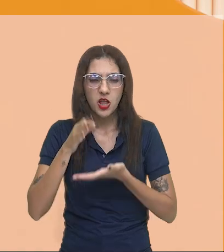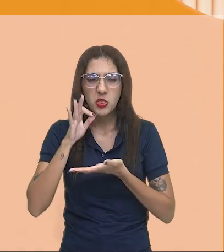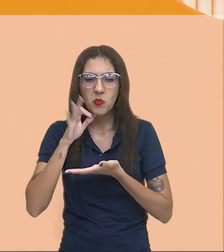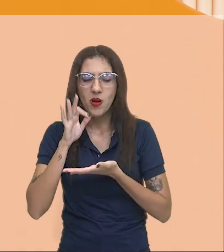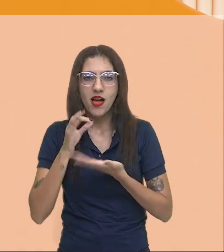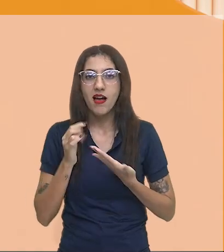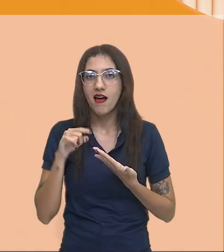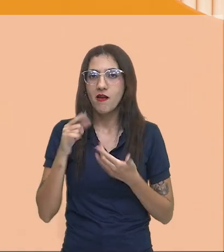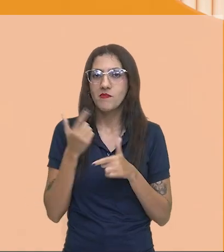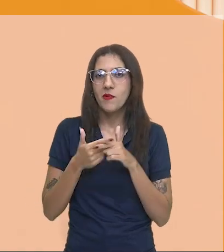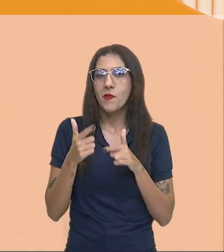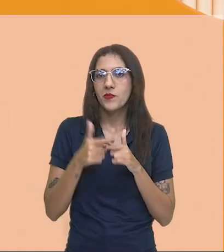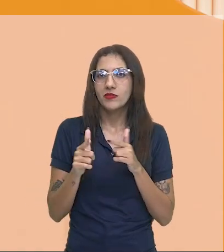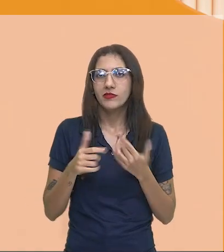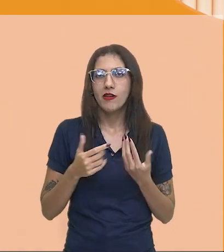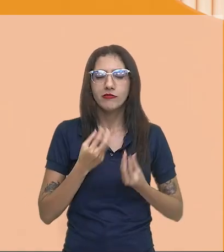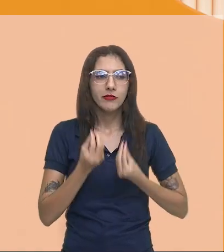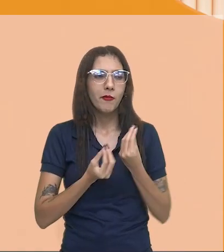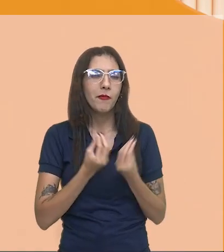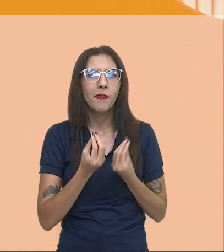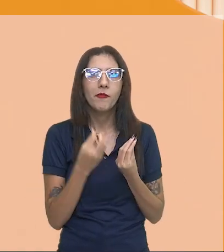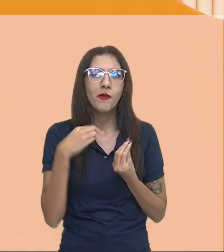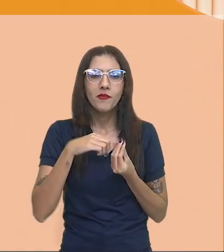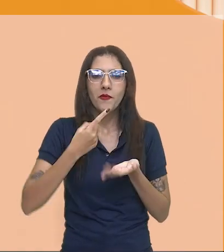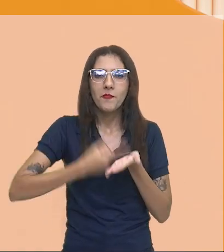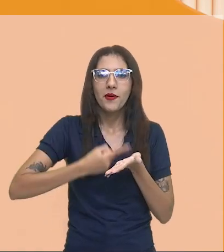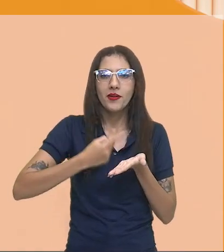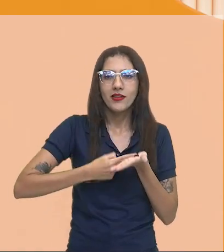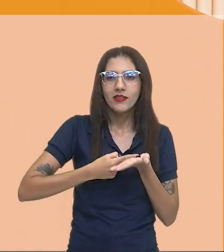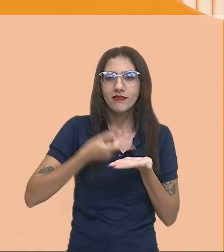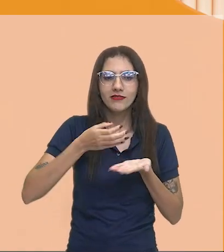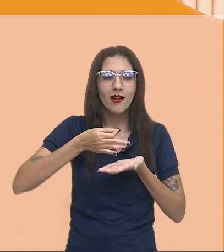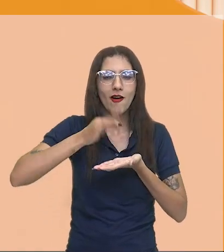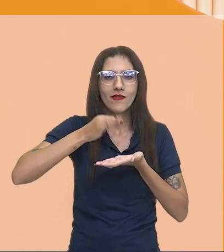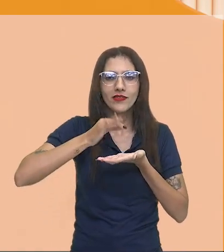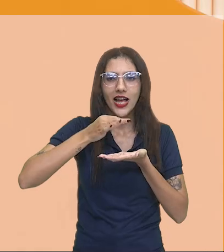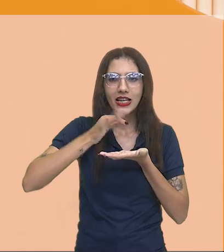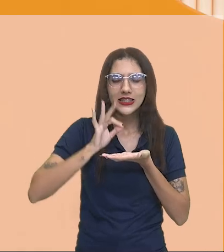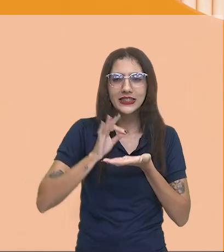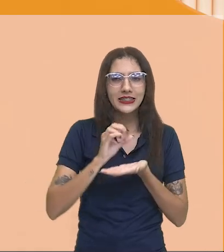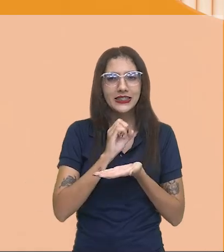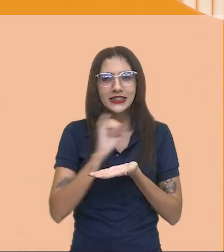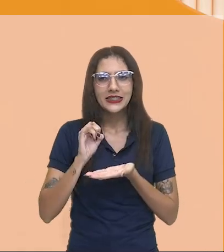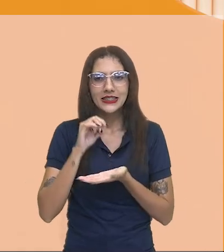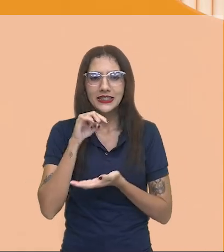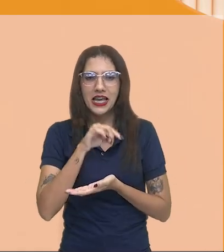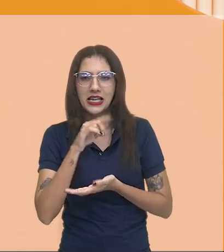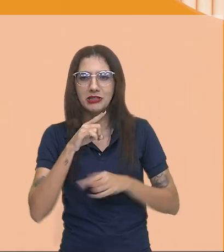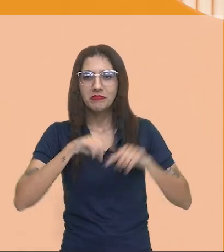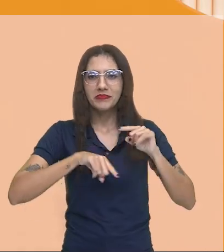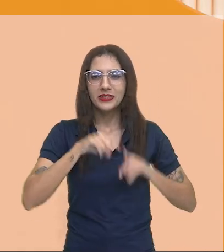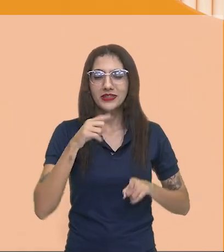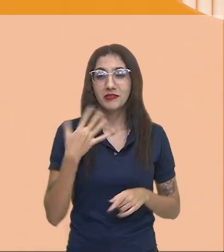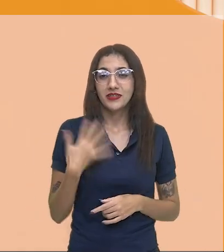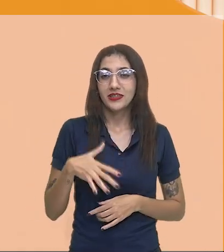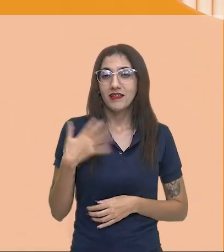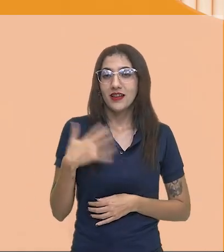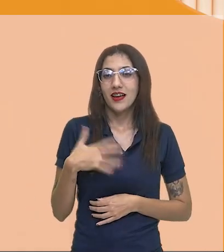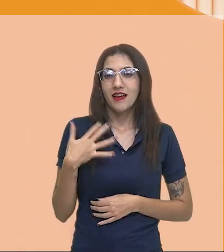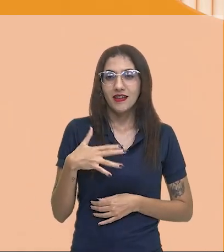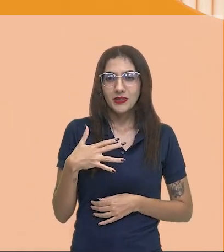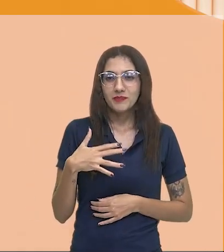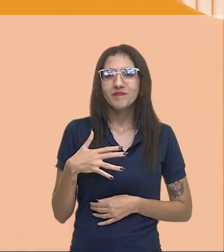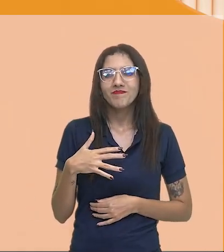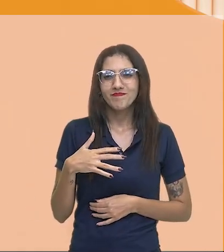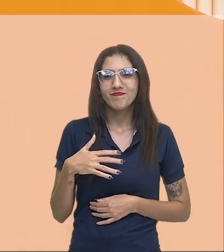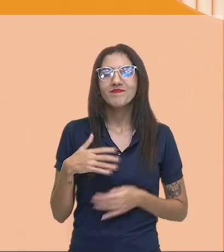um problema. Como é que eu vou encontrar os amigos e convidar para um cafezinho se o café está muito caro? Então